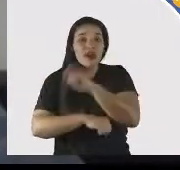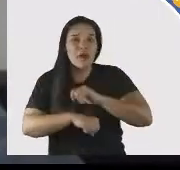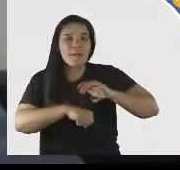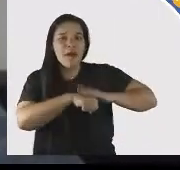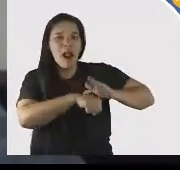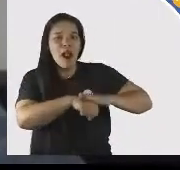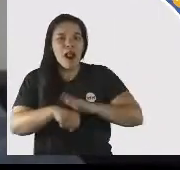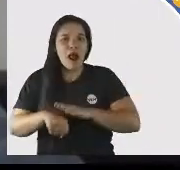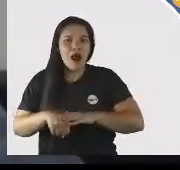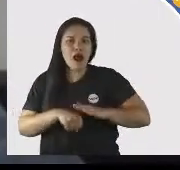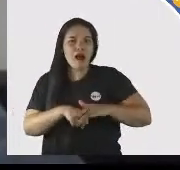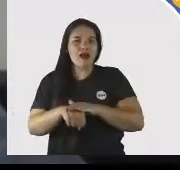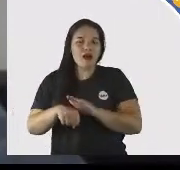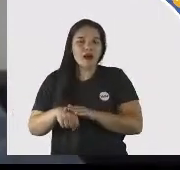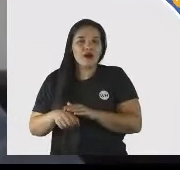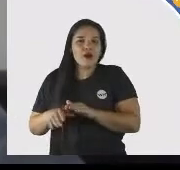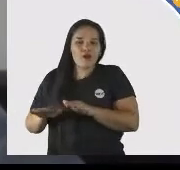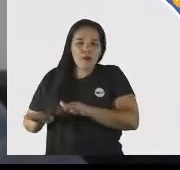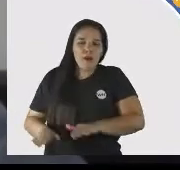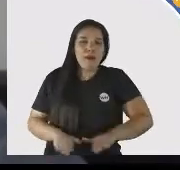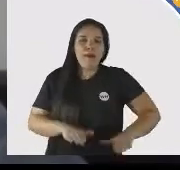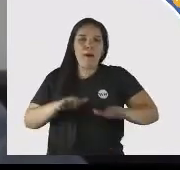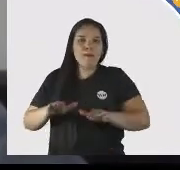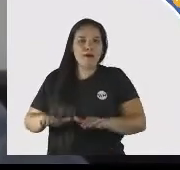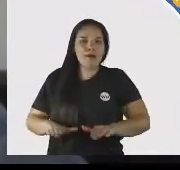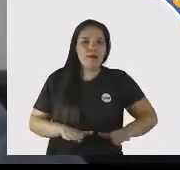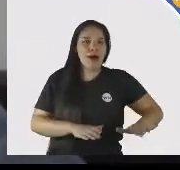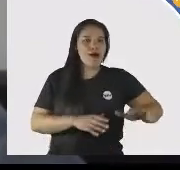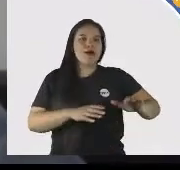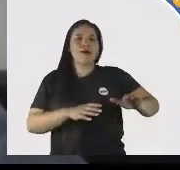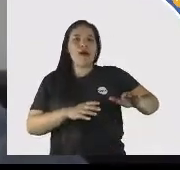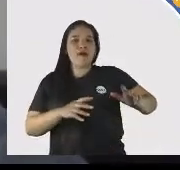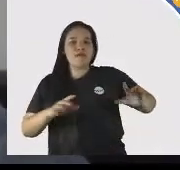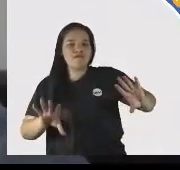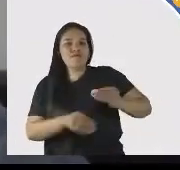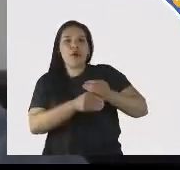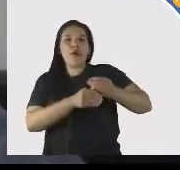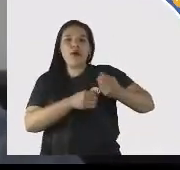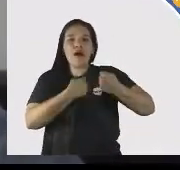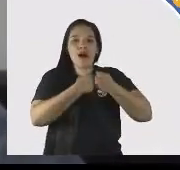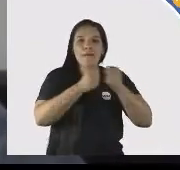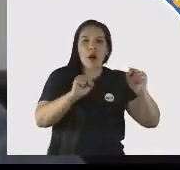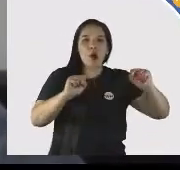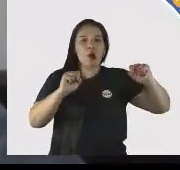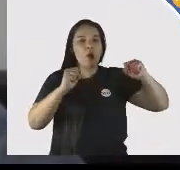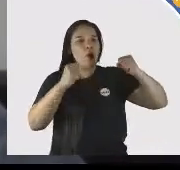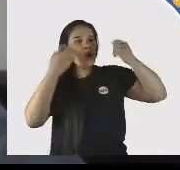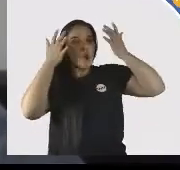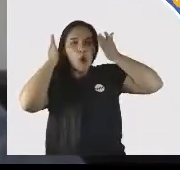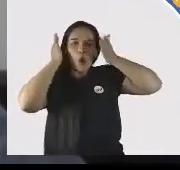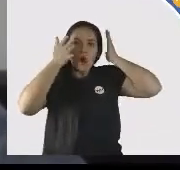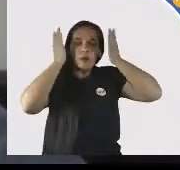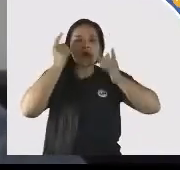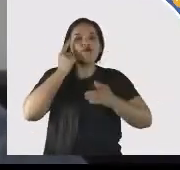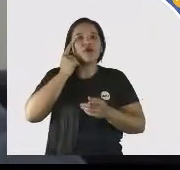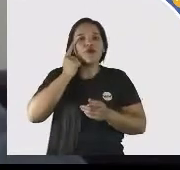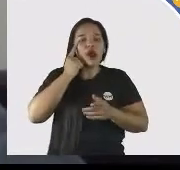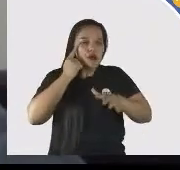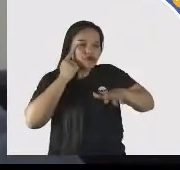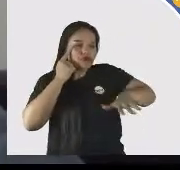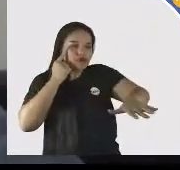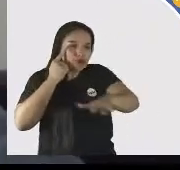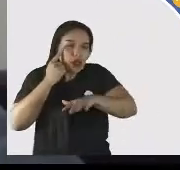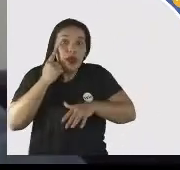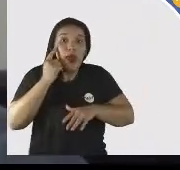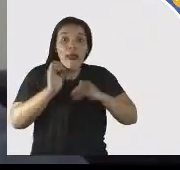constante ao longo do ano mas mesmo assim quando a gente olha o segmento quando a gente olha o mercado EA Scania